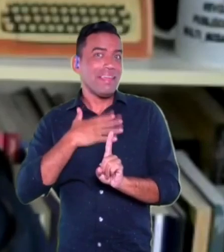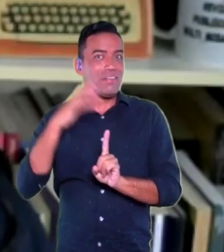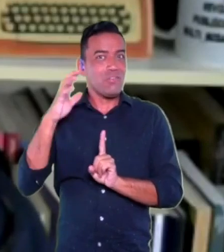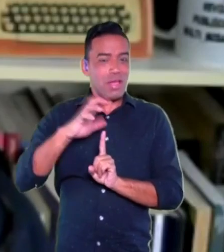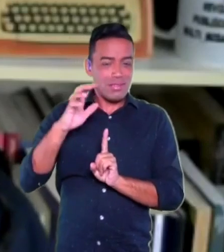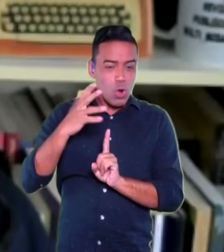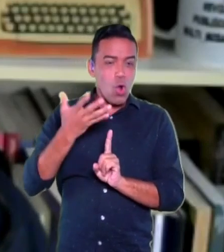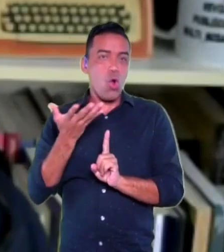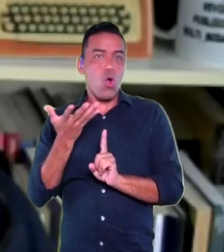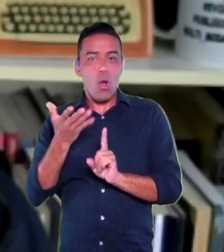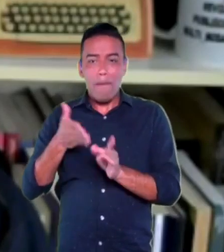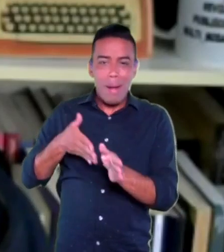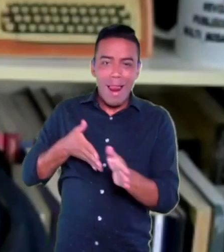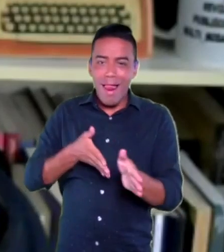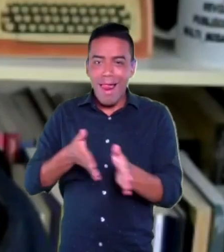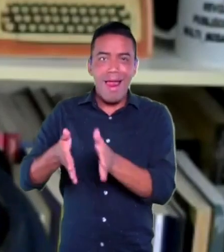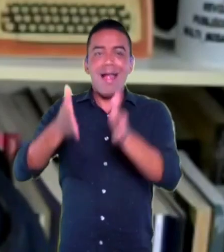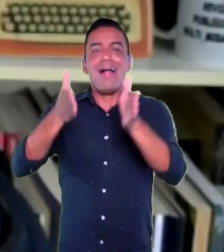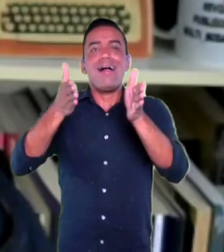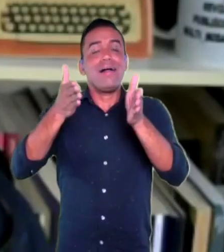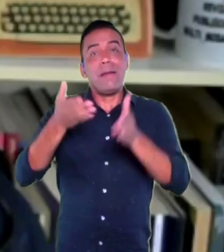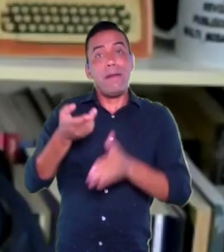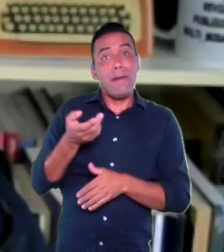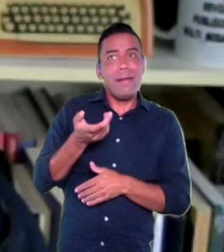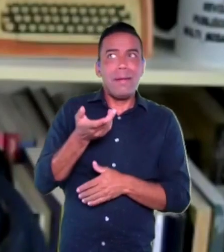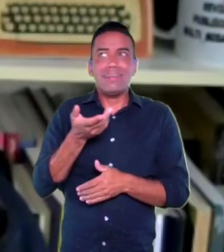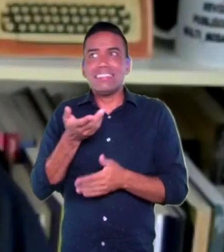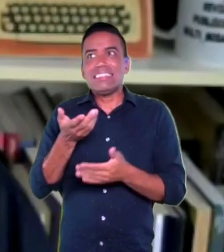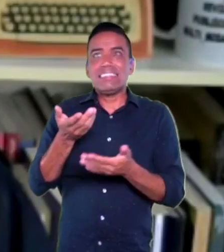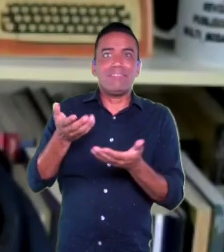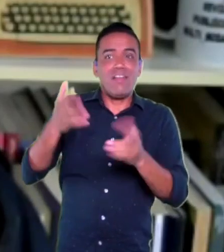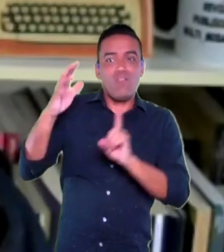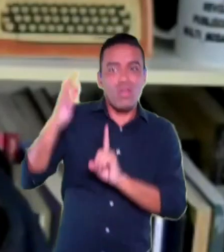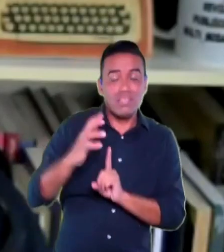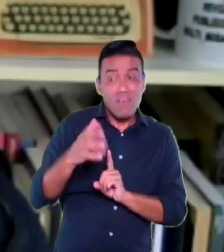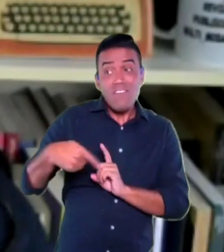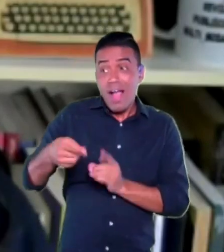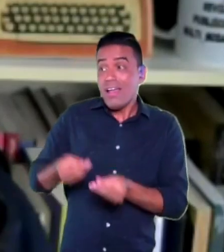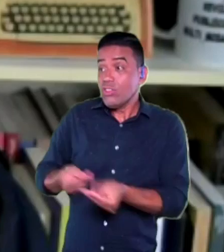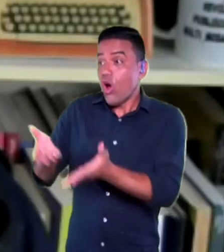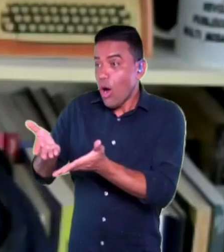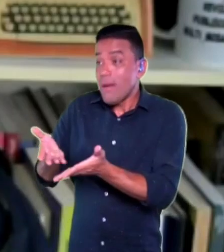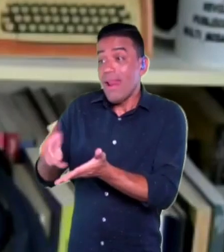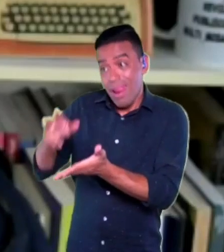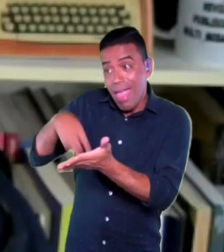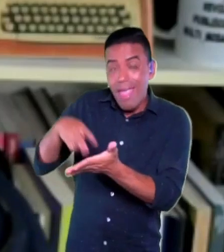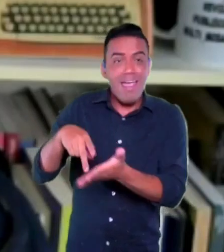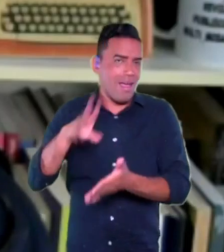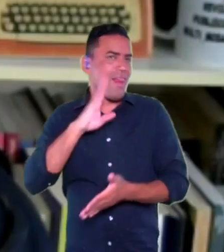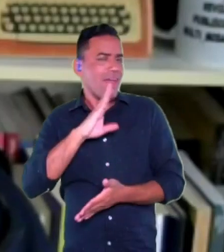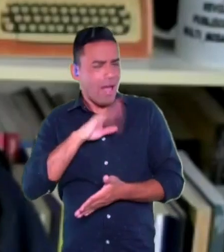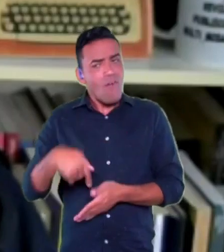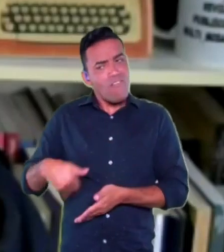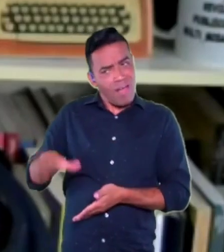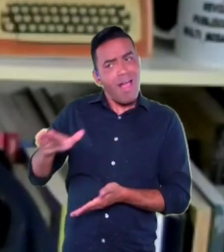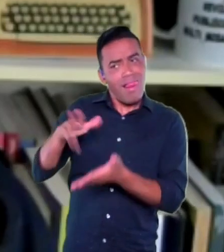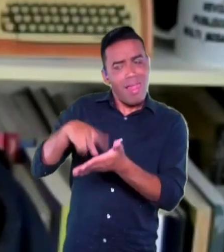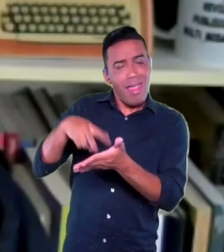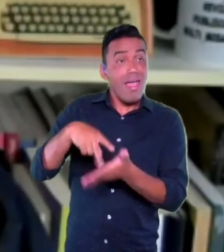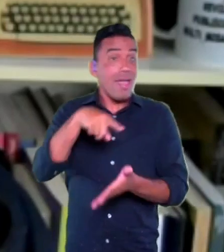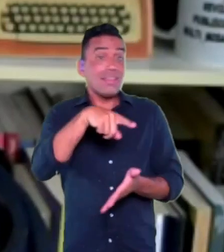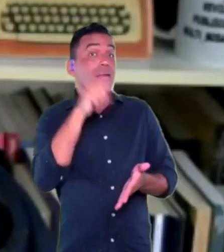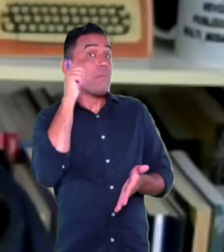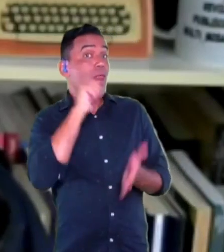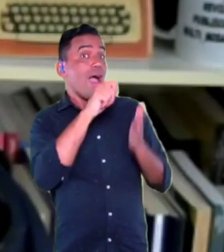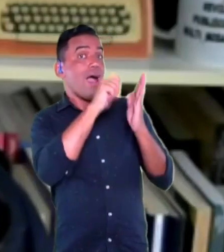que eu fui, pessoas assim um pouco mediadoras, né, que falavam, lê isso aqui é legal, essa autora aqui